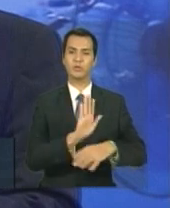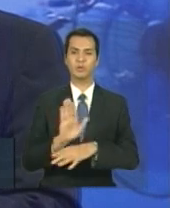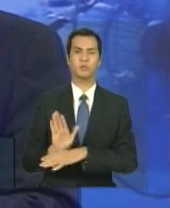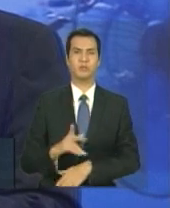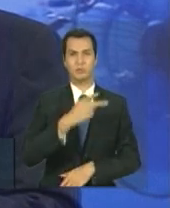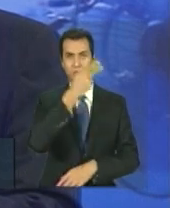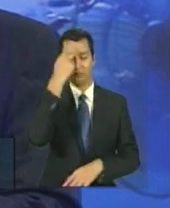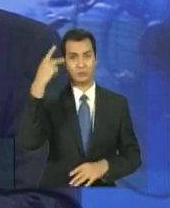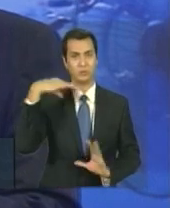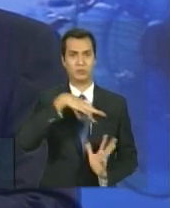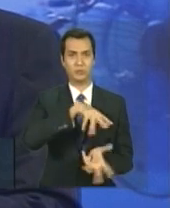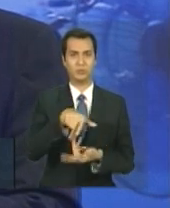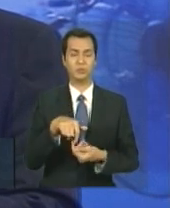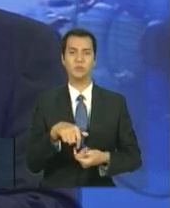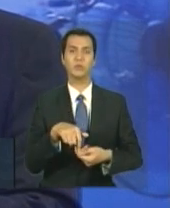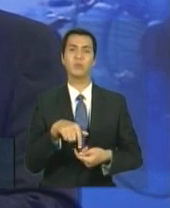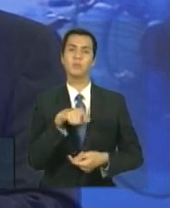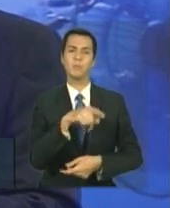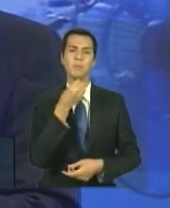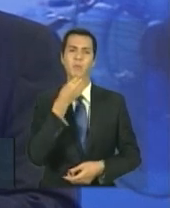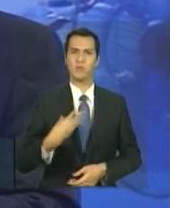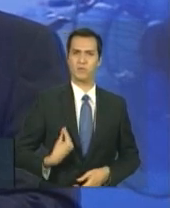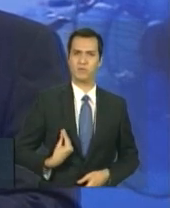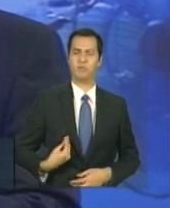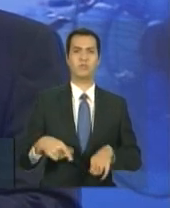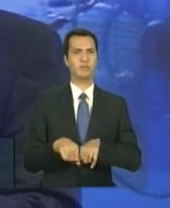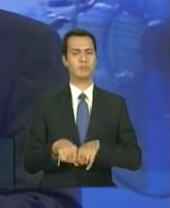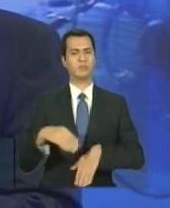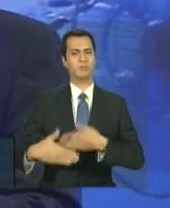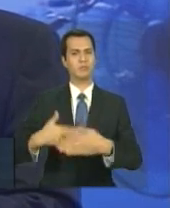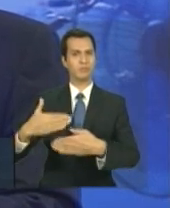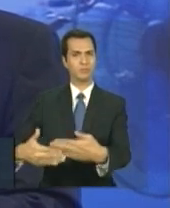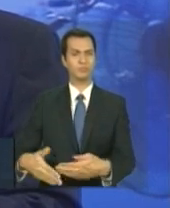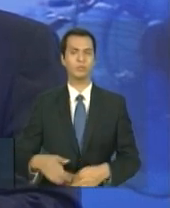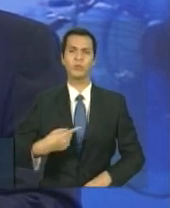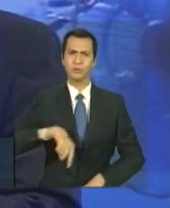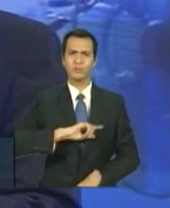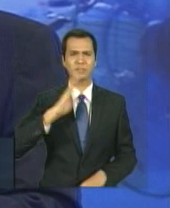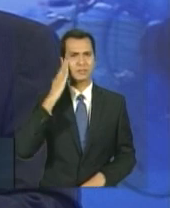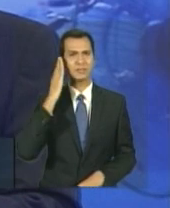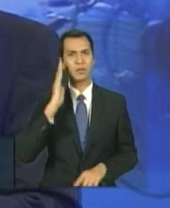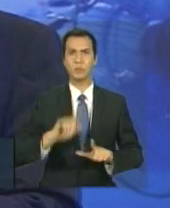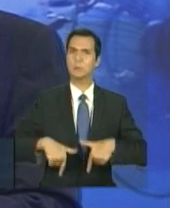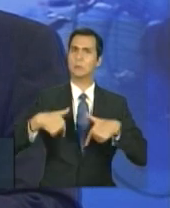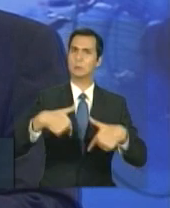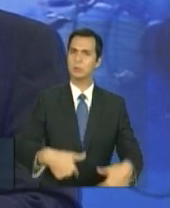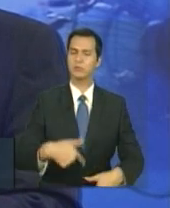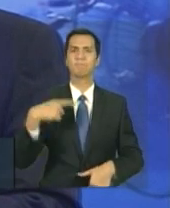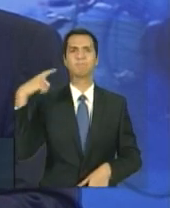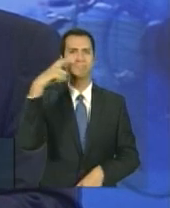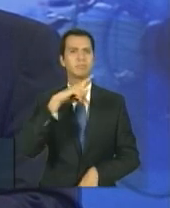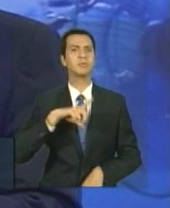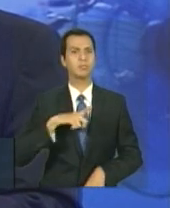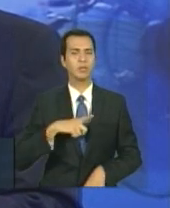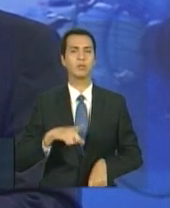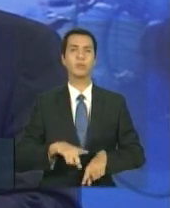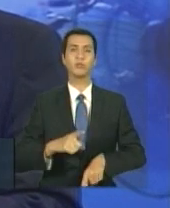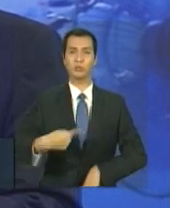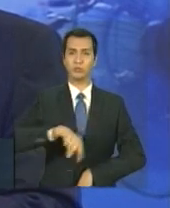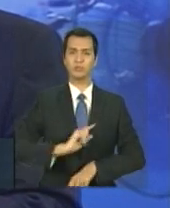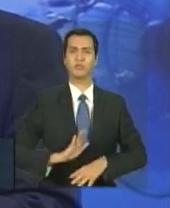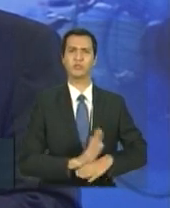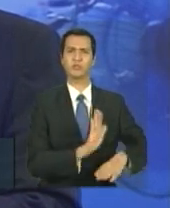planeta, gerando bem-estar e desenvolvimento. Sabemos que o nosso desafio é imenso. Temos